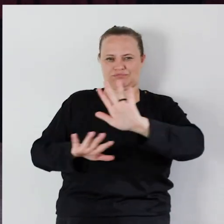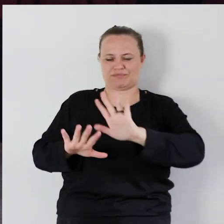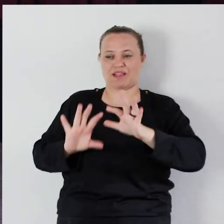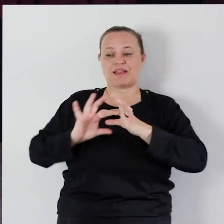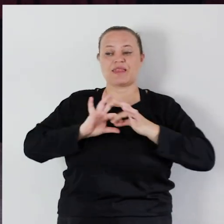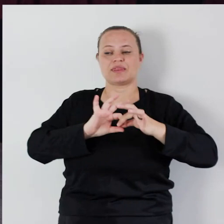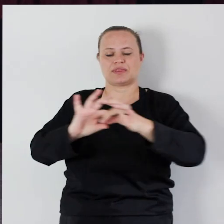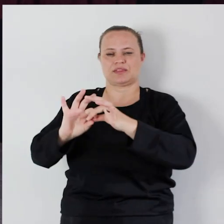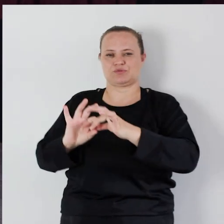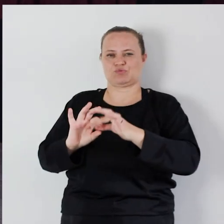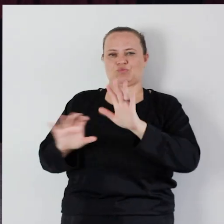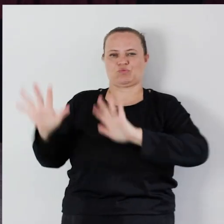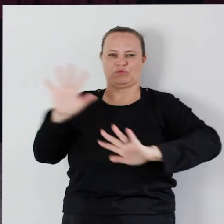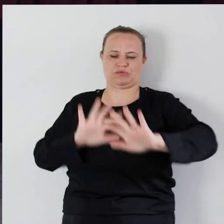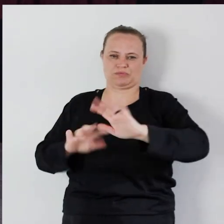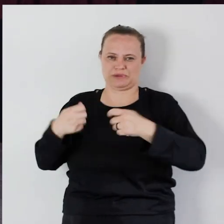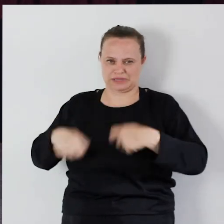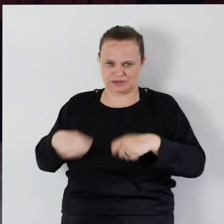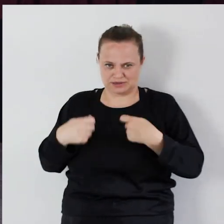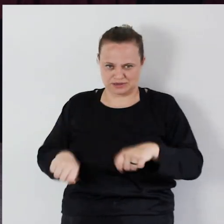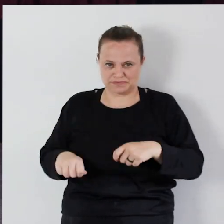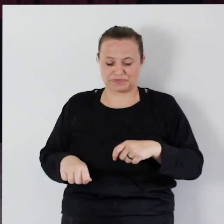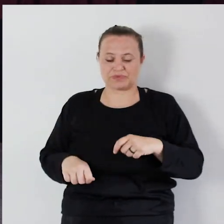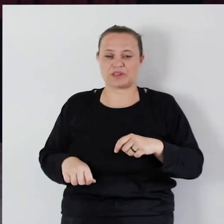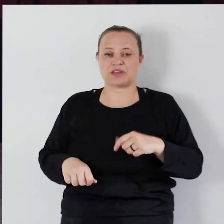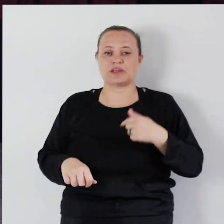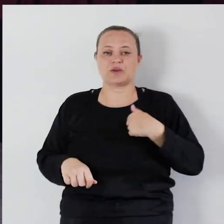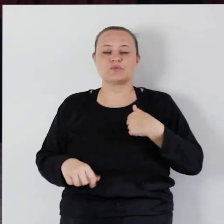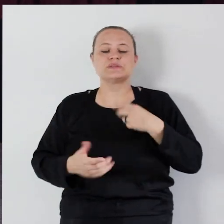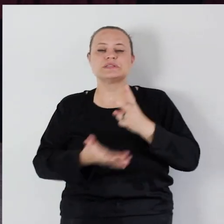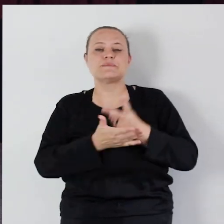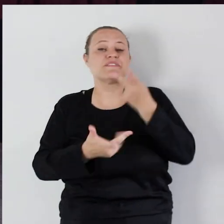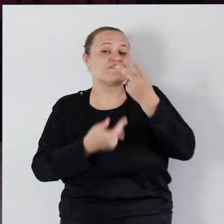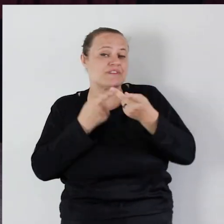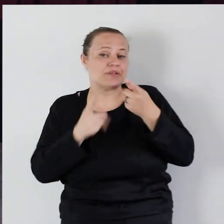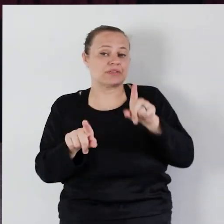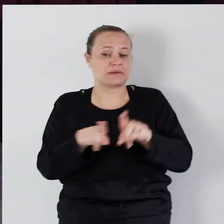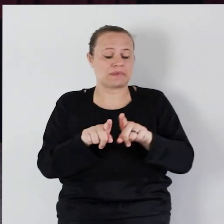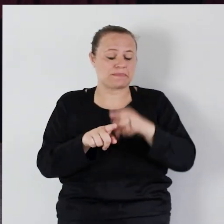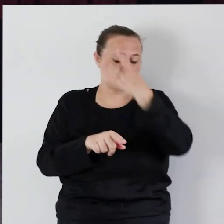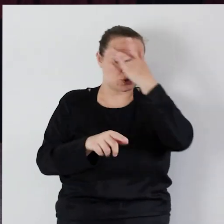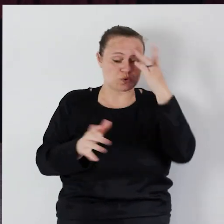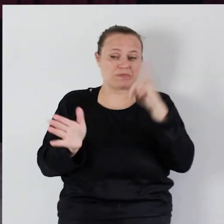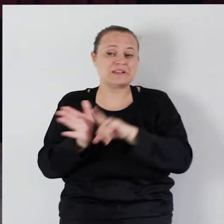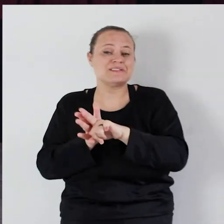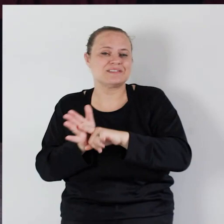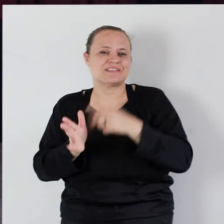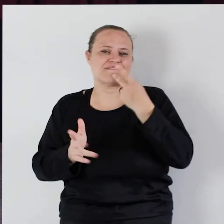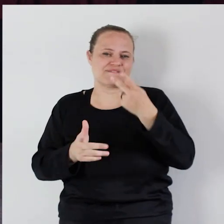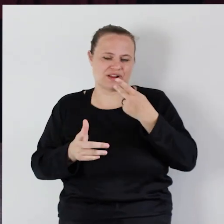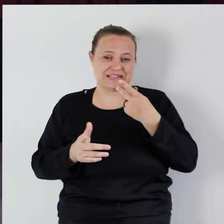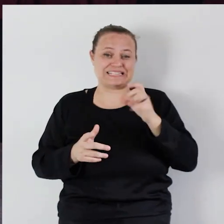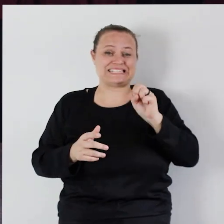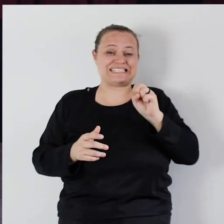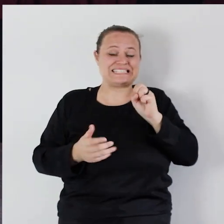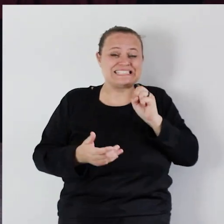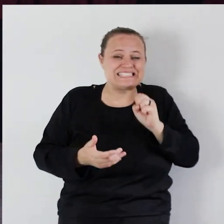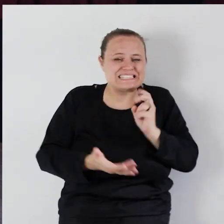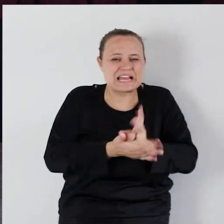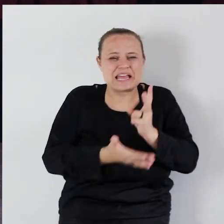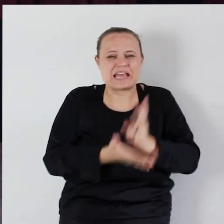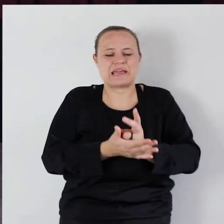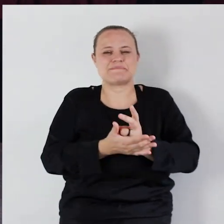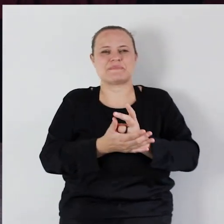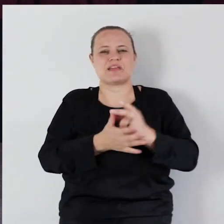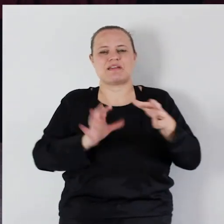numa relação daí com o Estado que ela tem que ser muito cuidadosa, né? O que a gente diz, e até